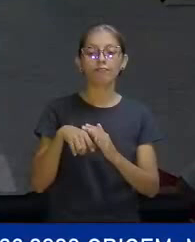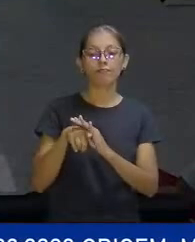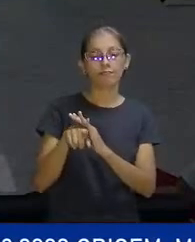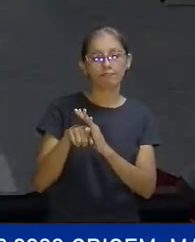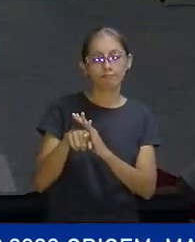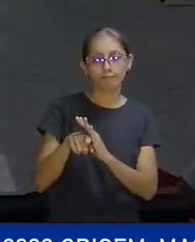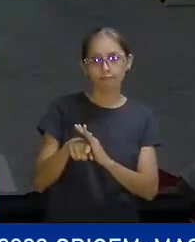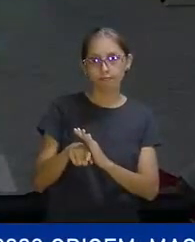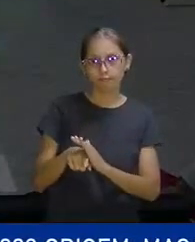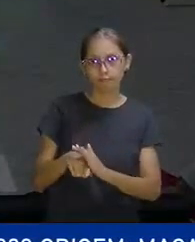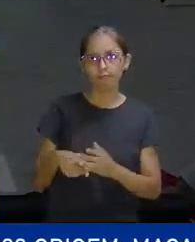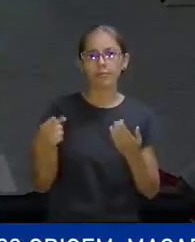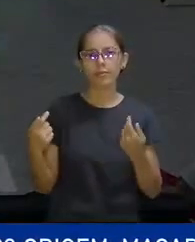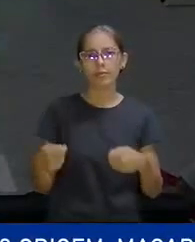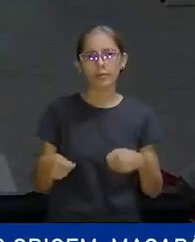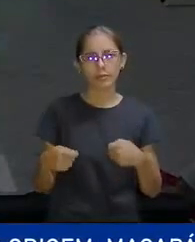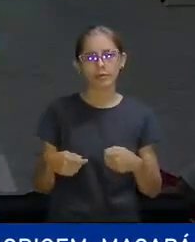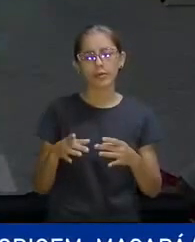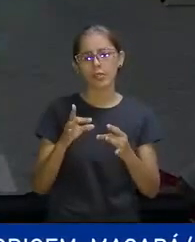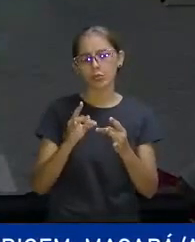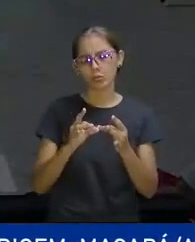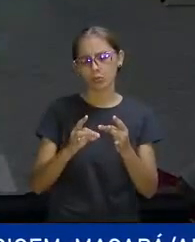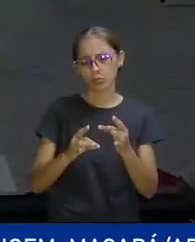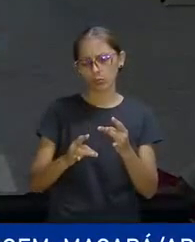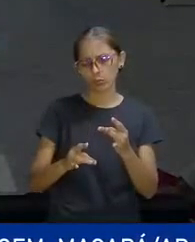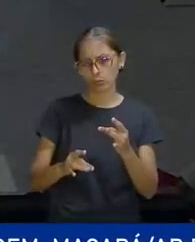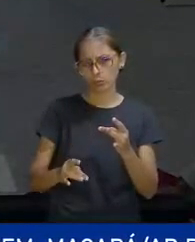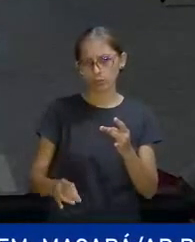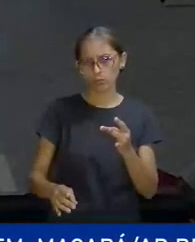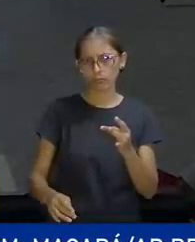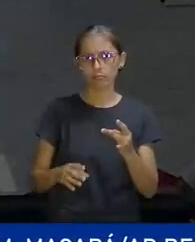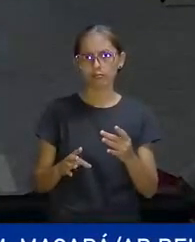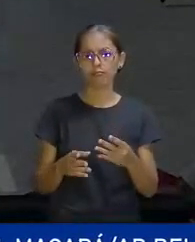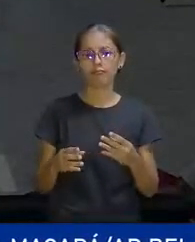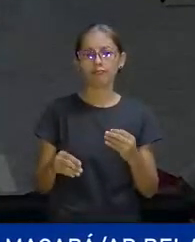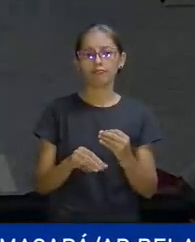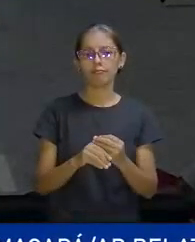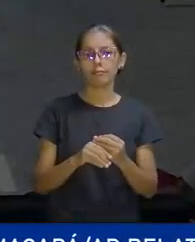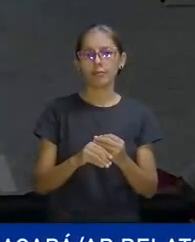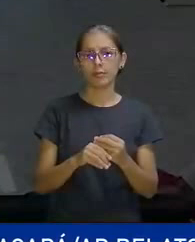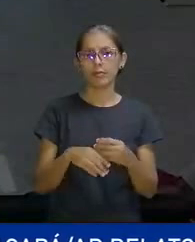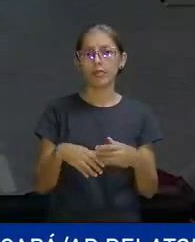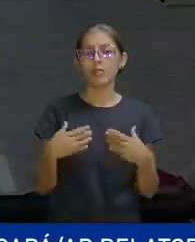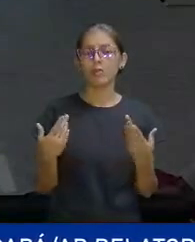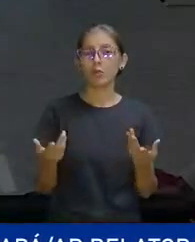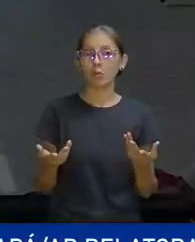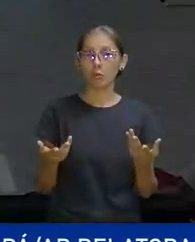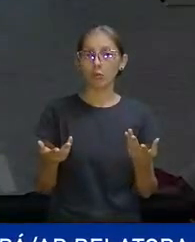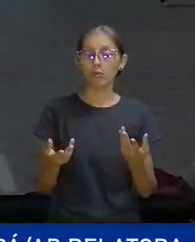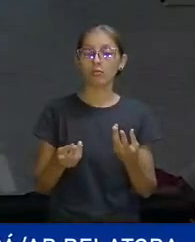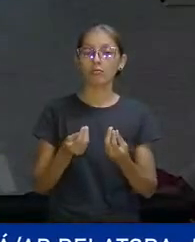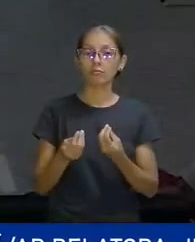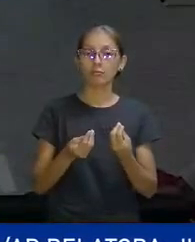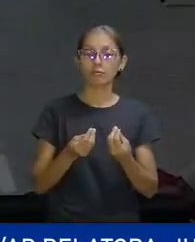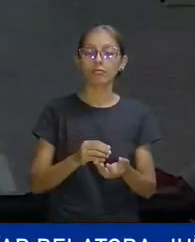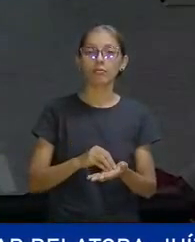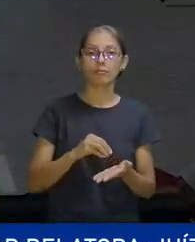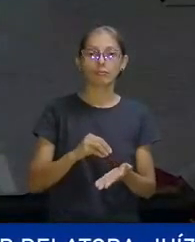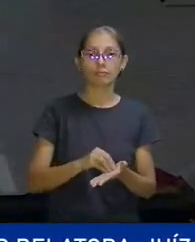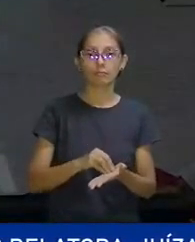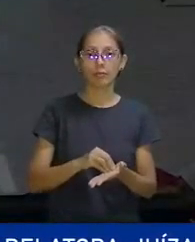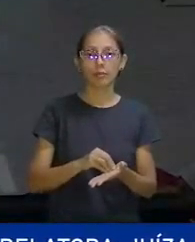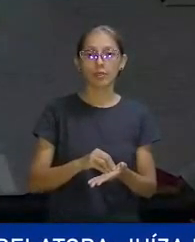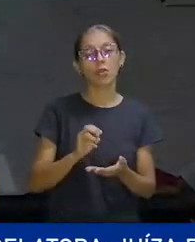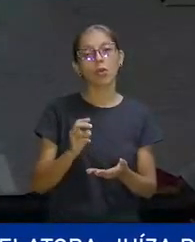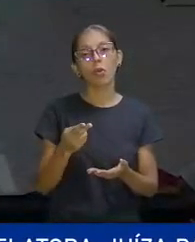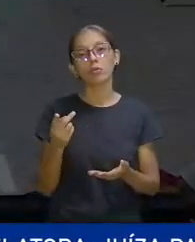em relação a todas as despesas que foram colocadas de forma genérica. E aqui não destoa muito